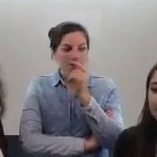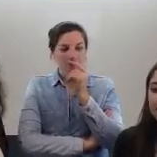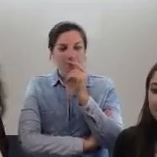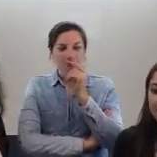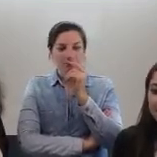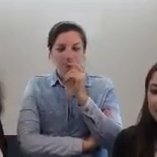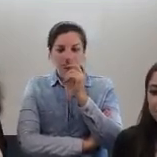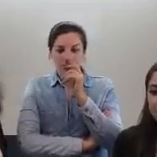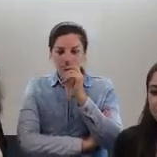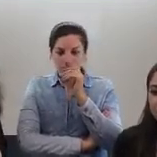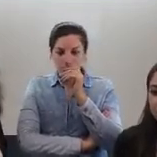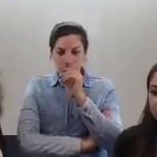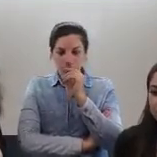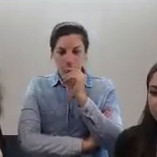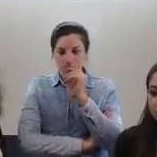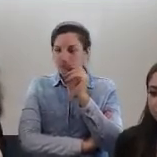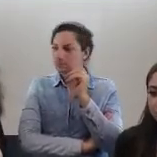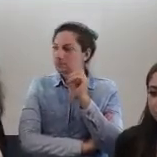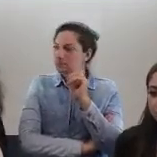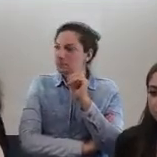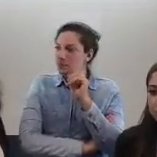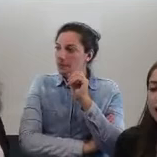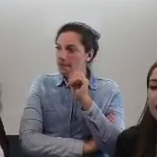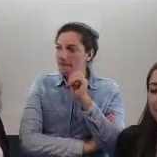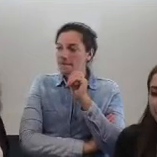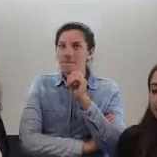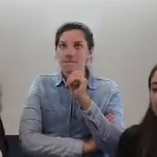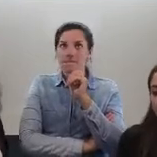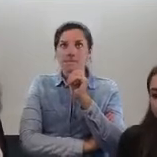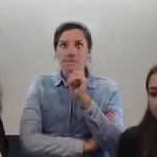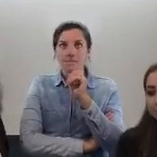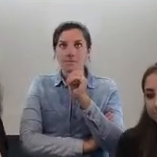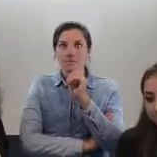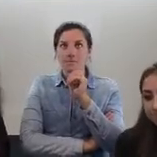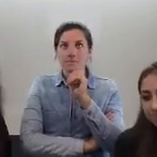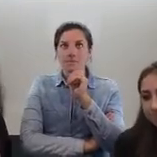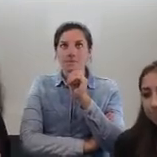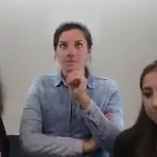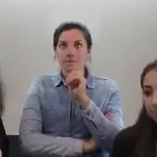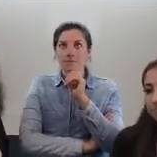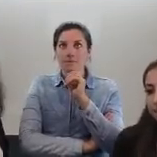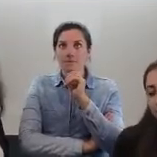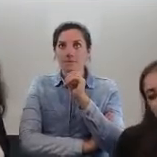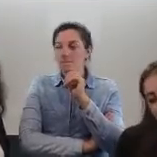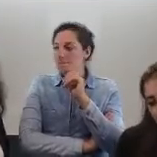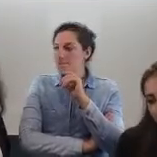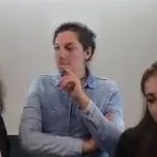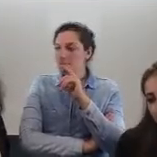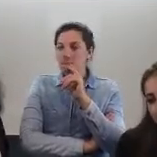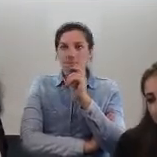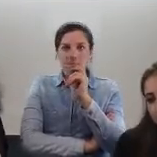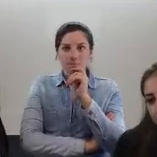assim tem. Por conta até mesmo dos direitos autorais, tá? Então, os autores às vezes disponibilizam